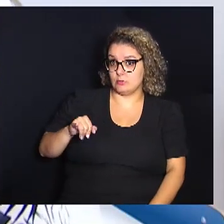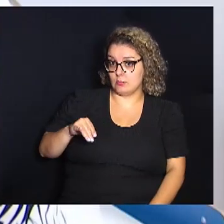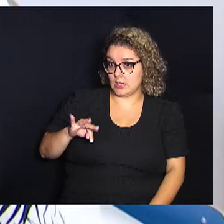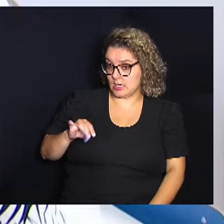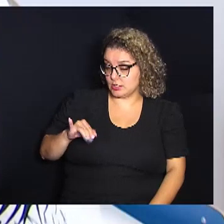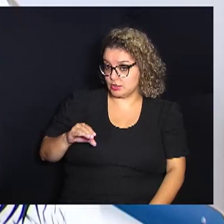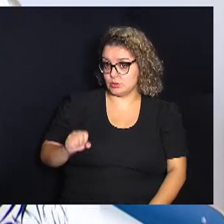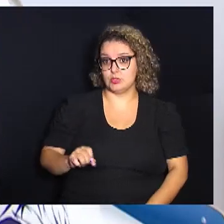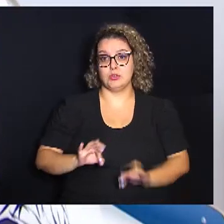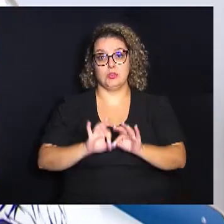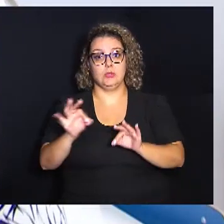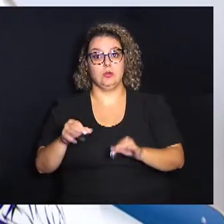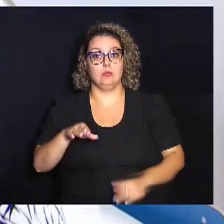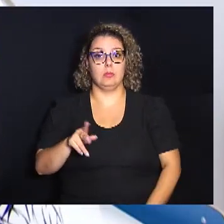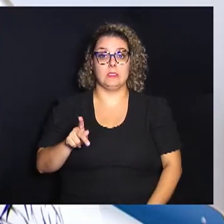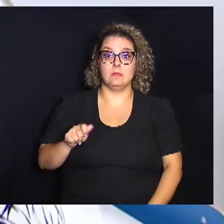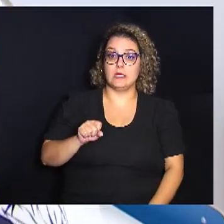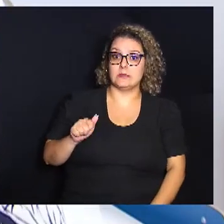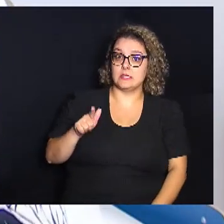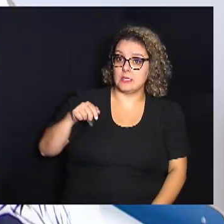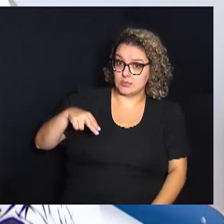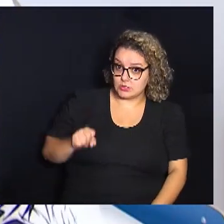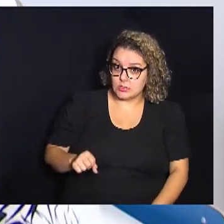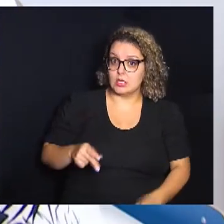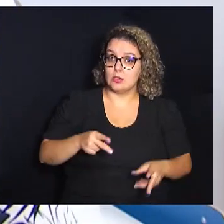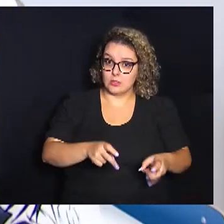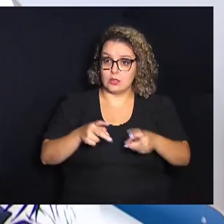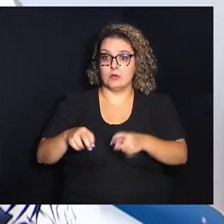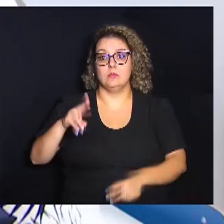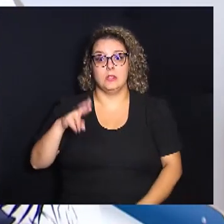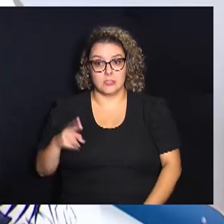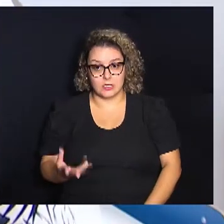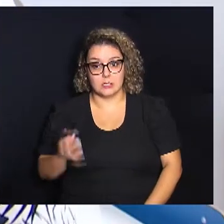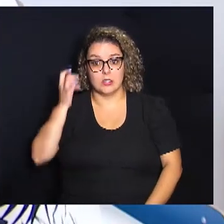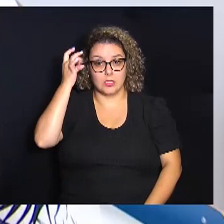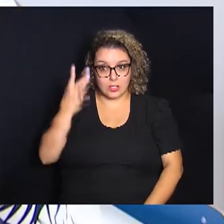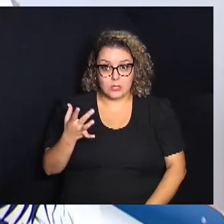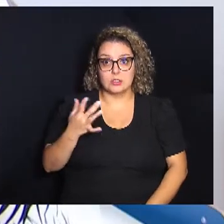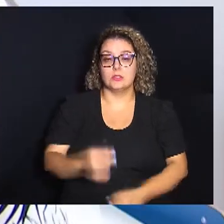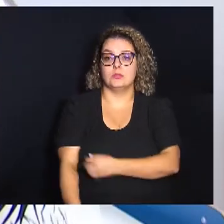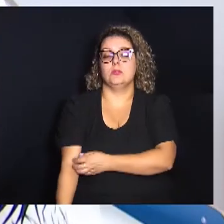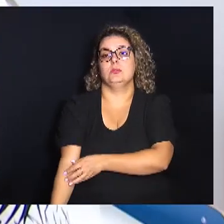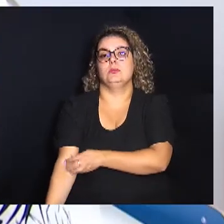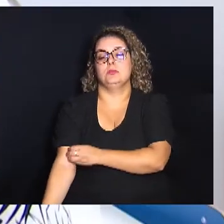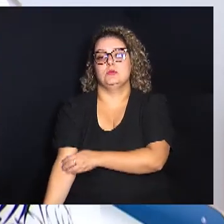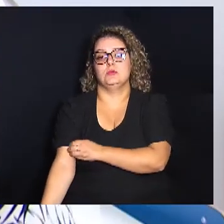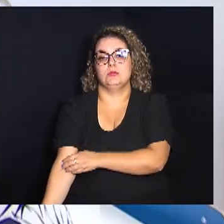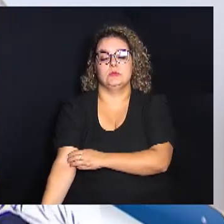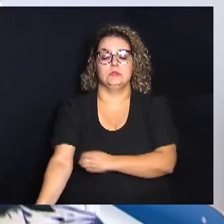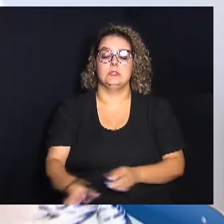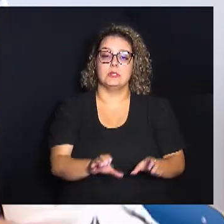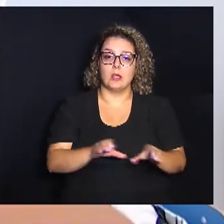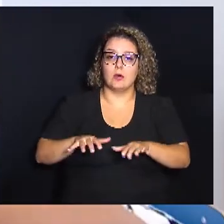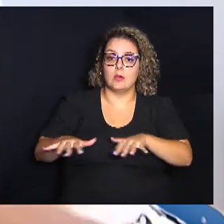mais passagens. E a gente percebe que por conta dessa facilidade já na coordenação motora,